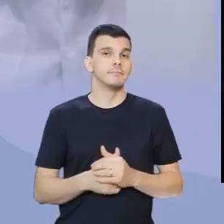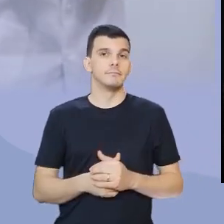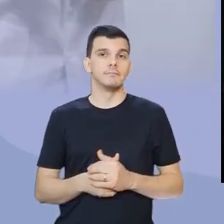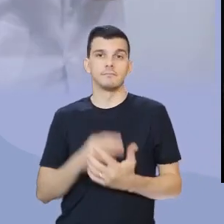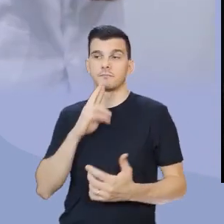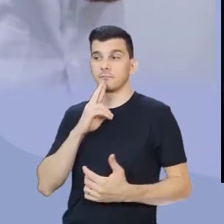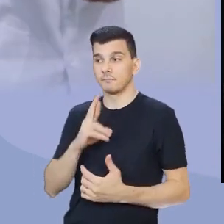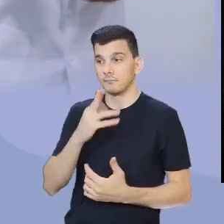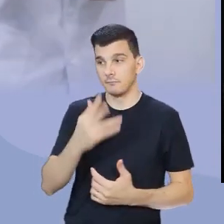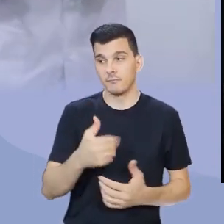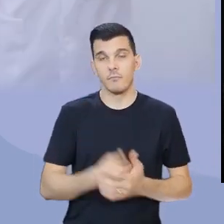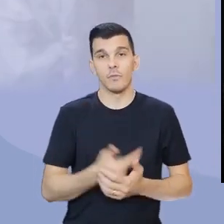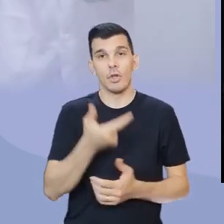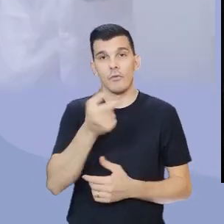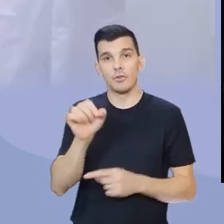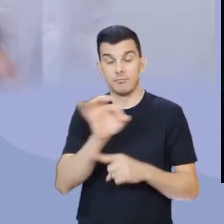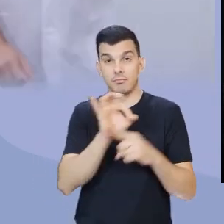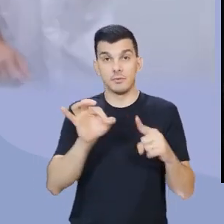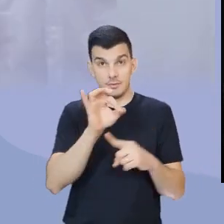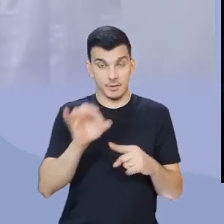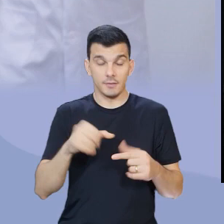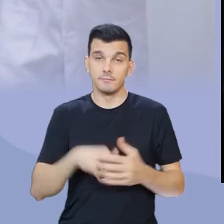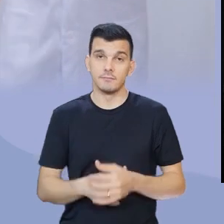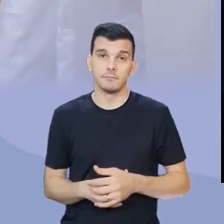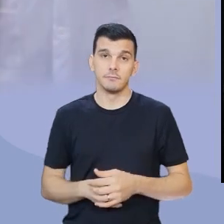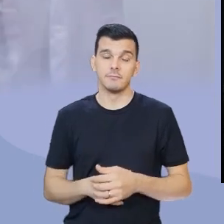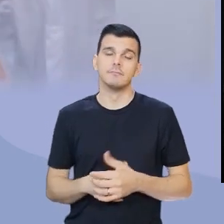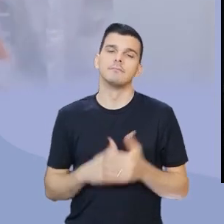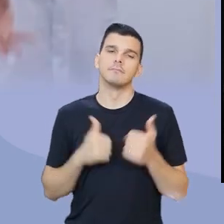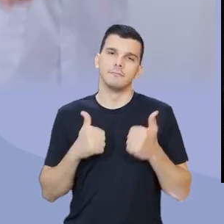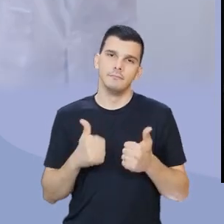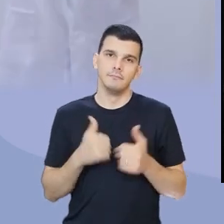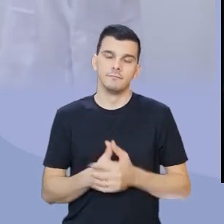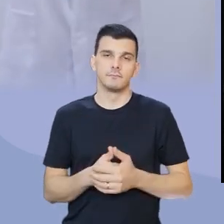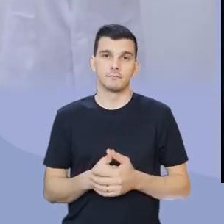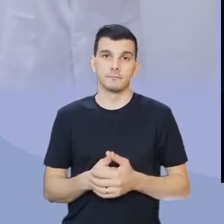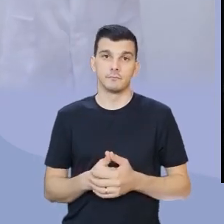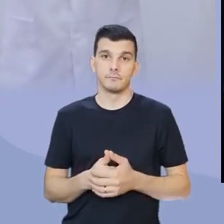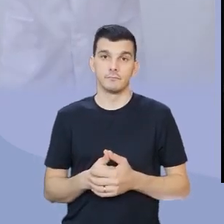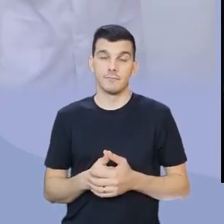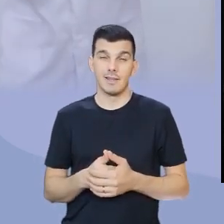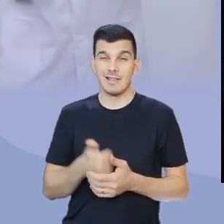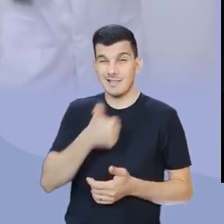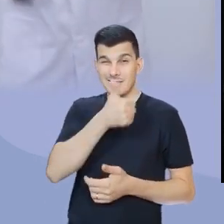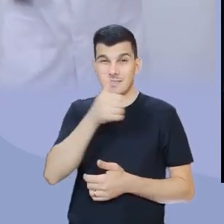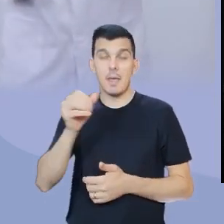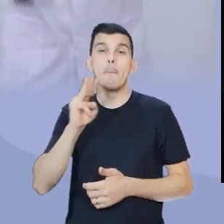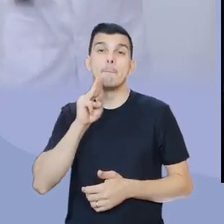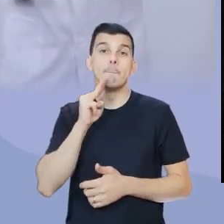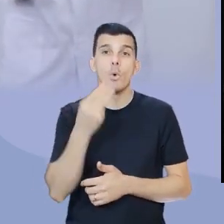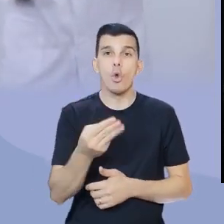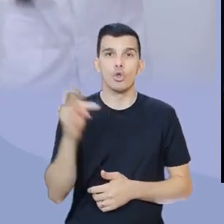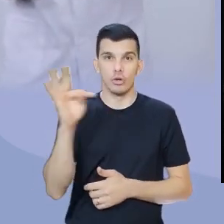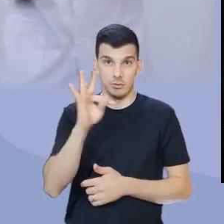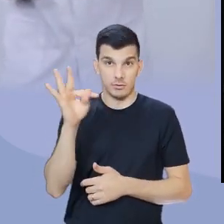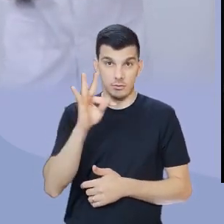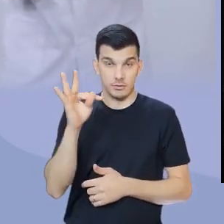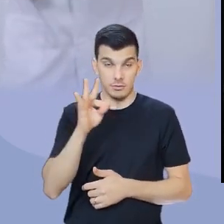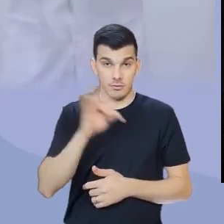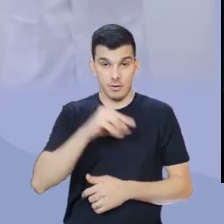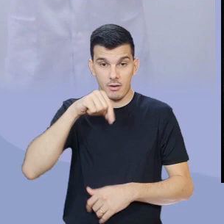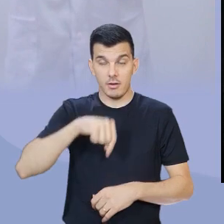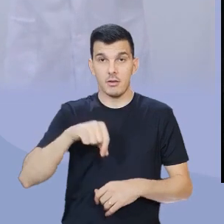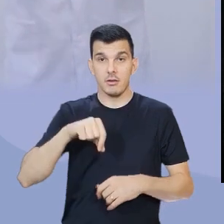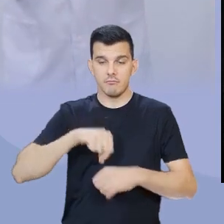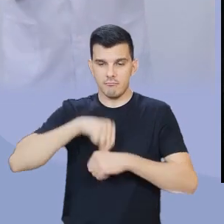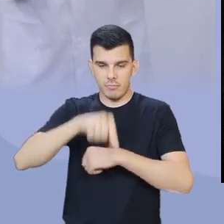44, 20% é perdido na cozinha, beleza? Dos 100 milhões de toneladas que se planta no Brasil e que